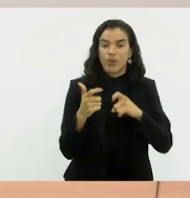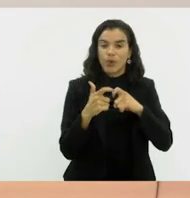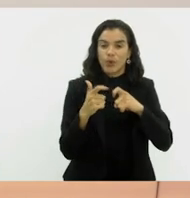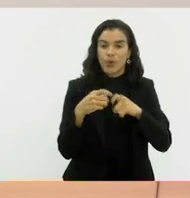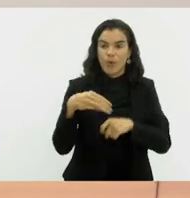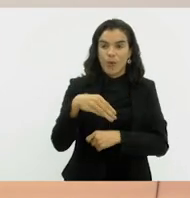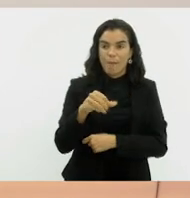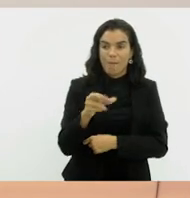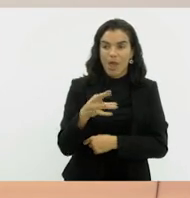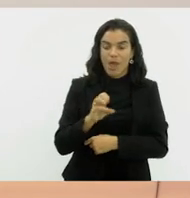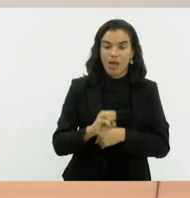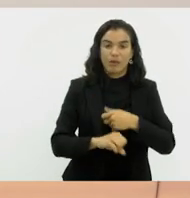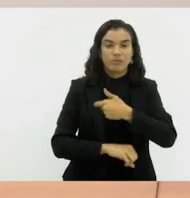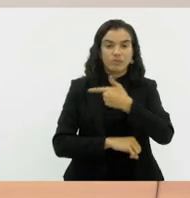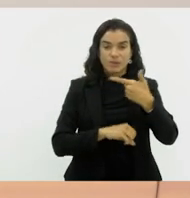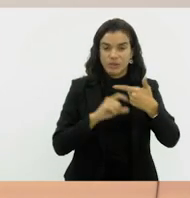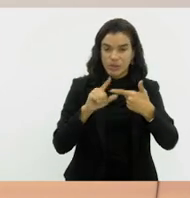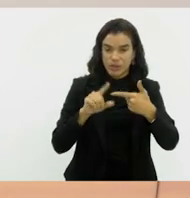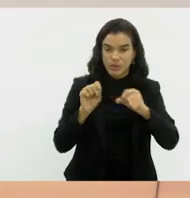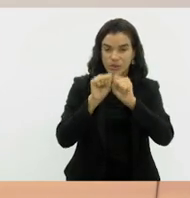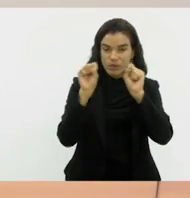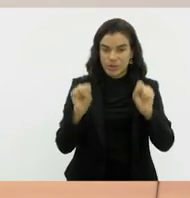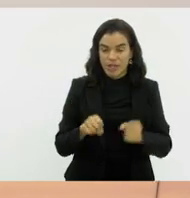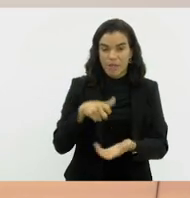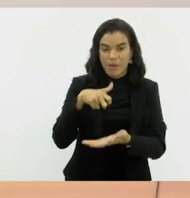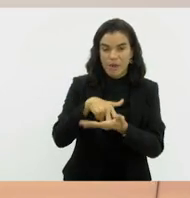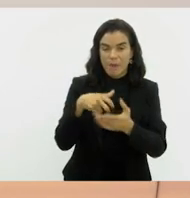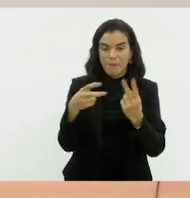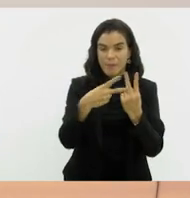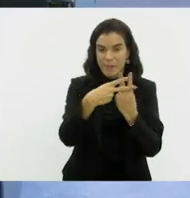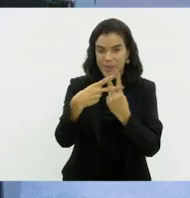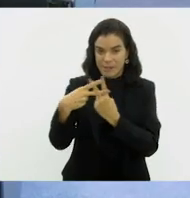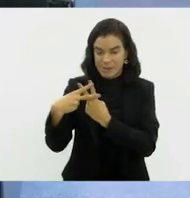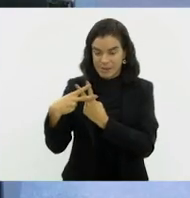sistema penitenciário e depois para o Ministério Público.